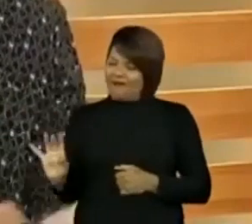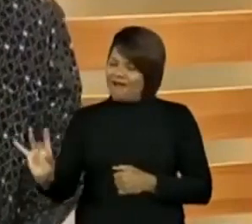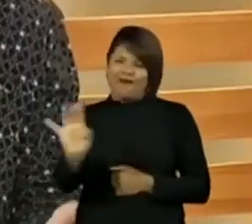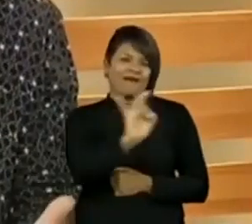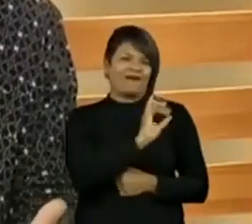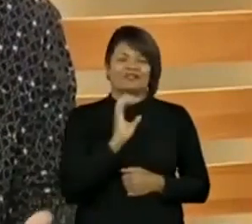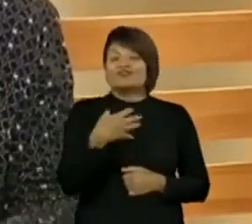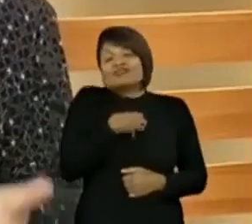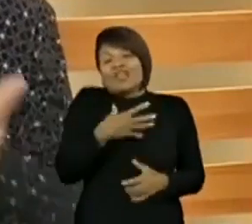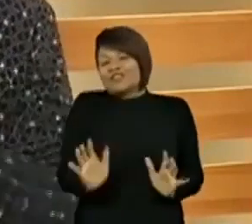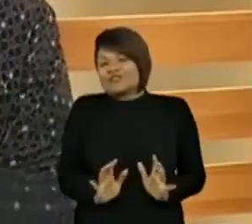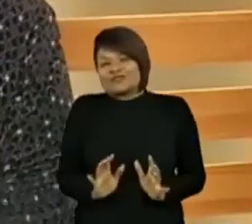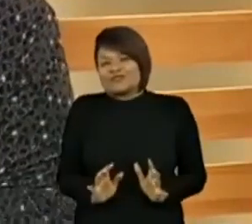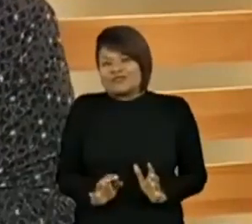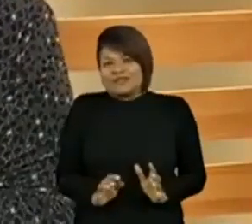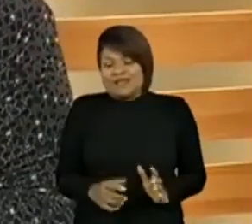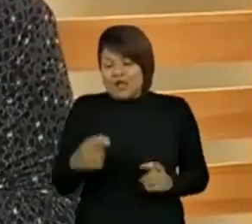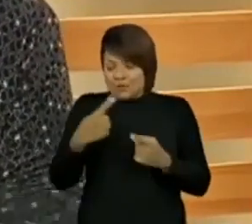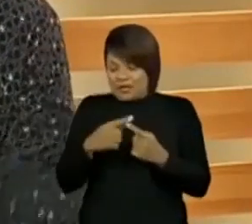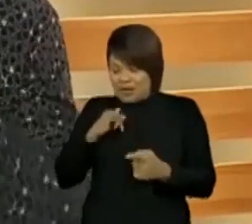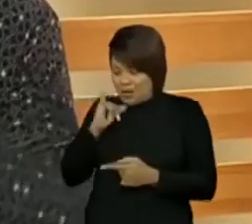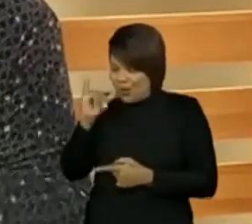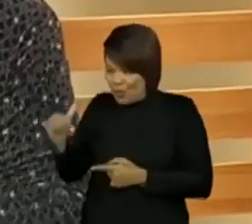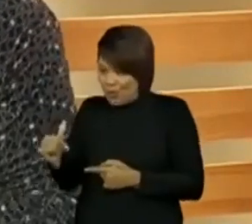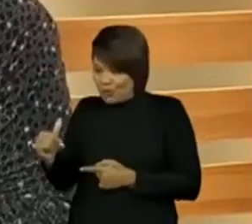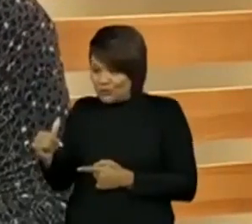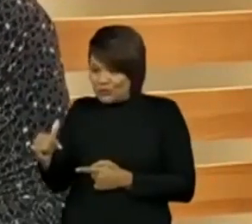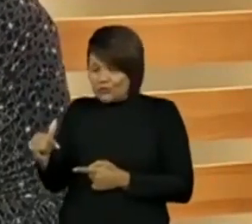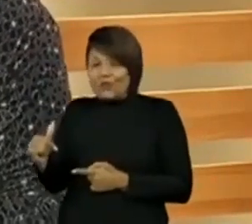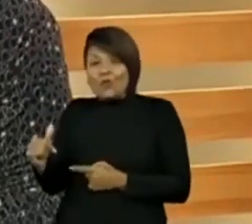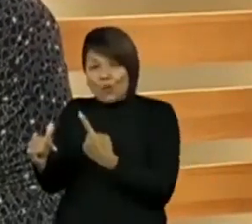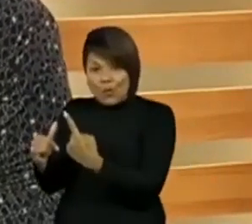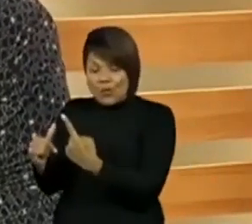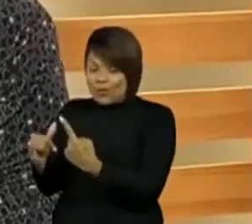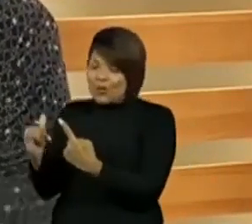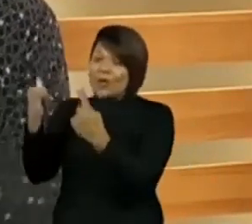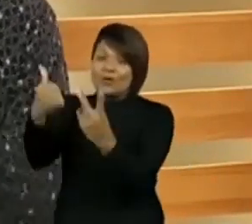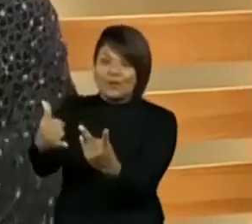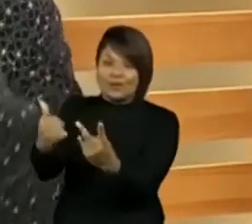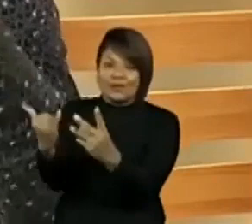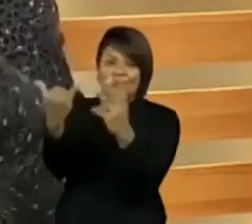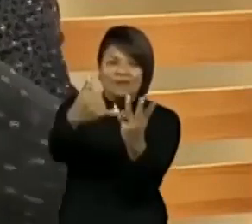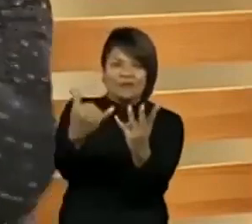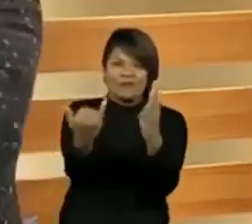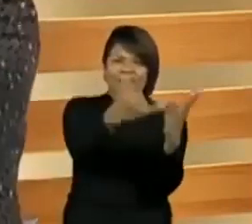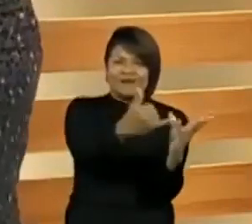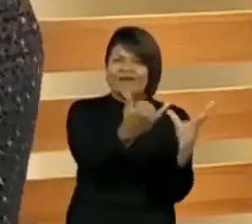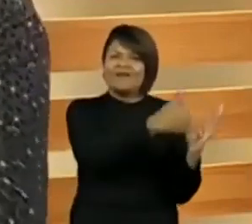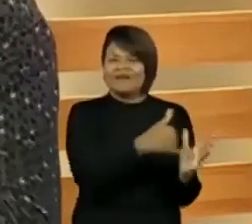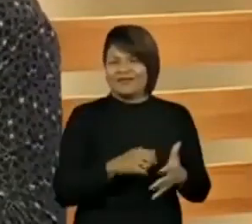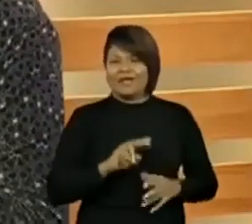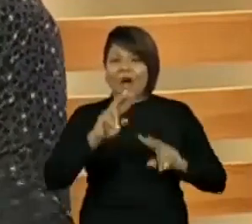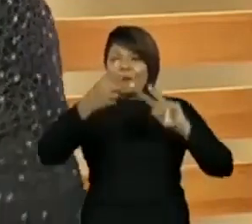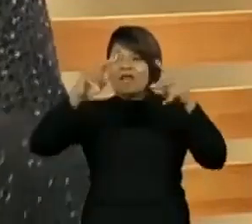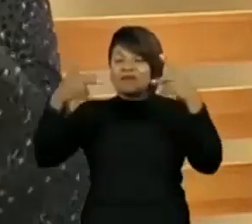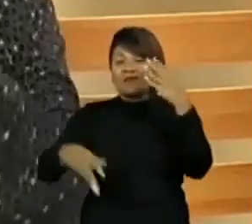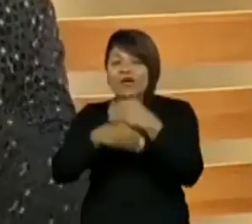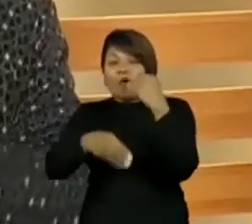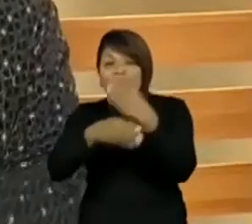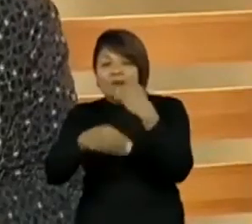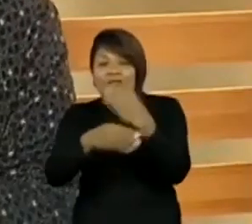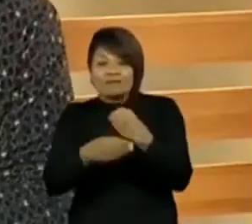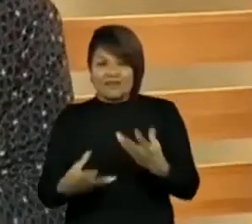conta de um jeito, quem conta um conto, aumenta um ponto. E isso vai trazendo variações e